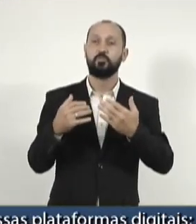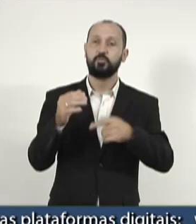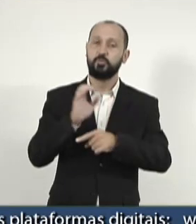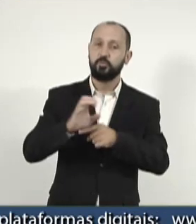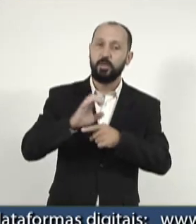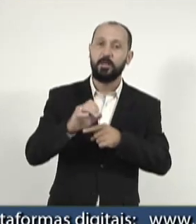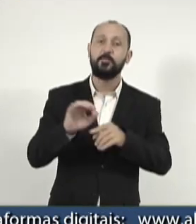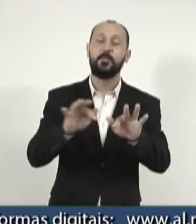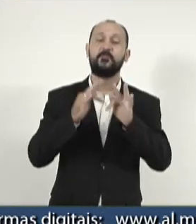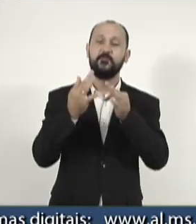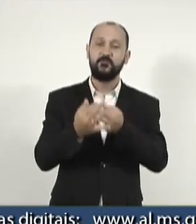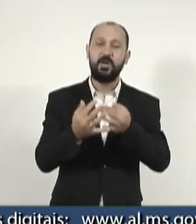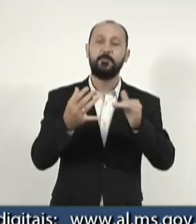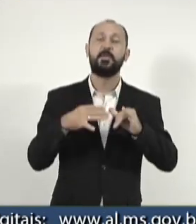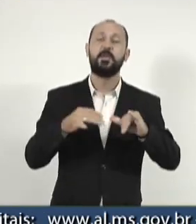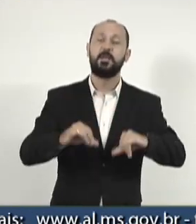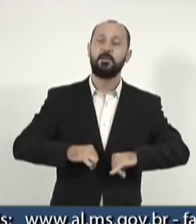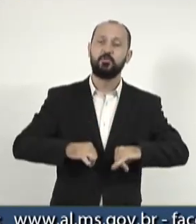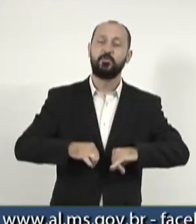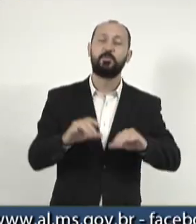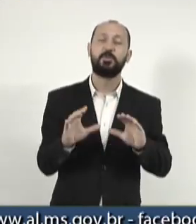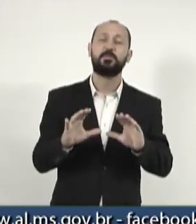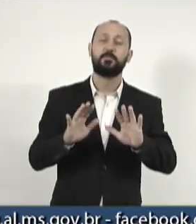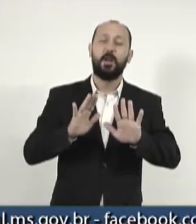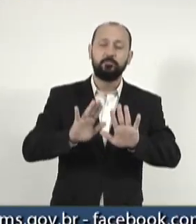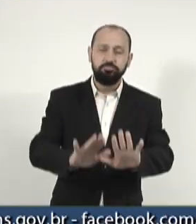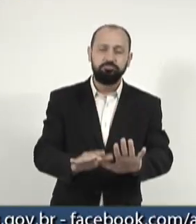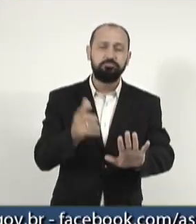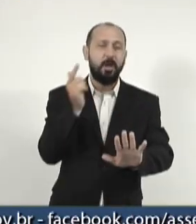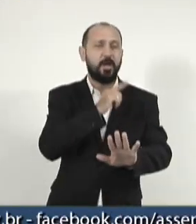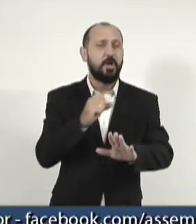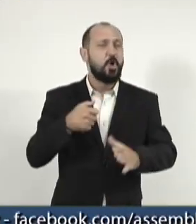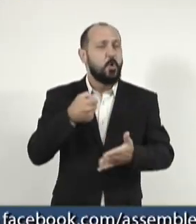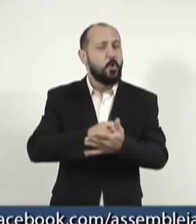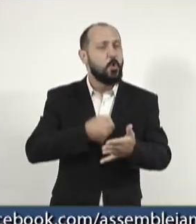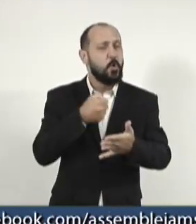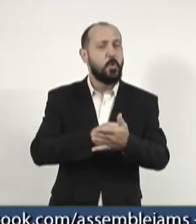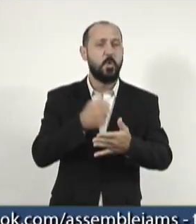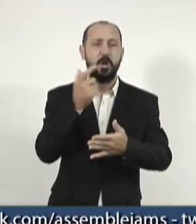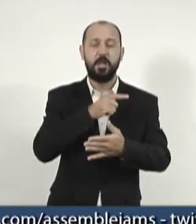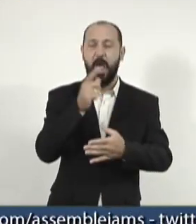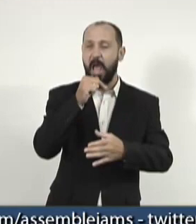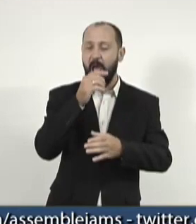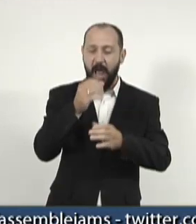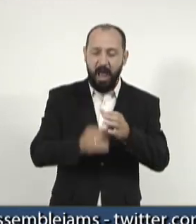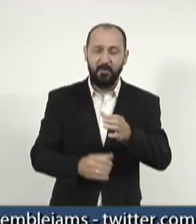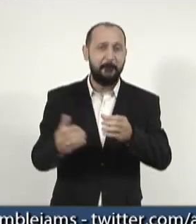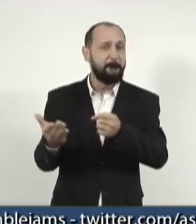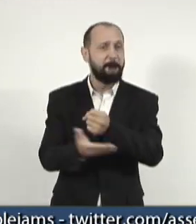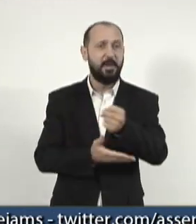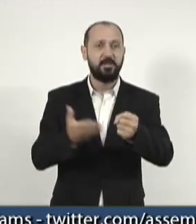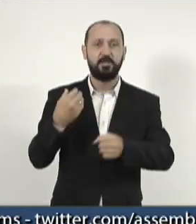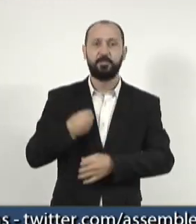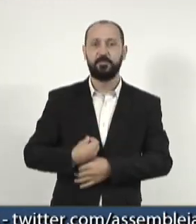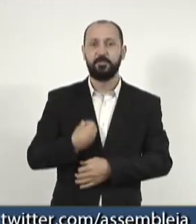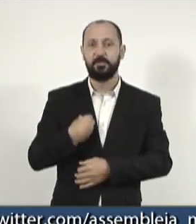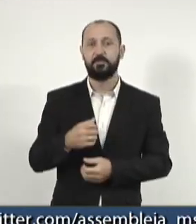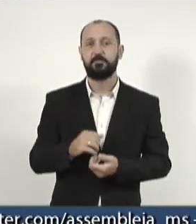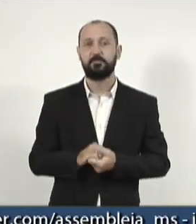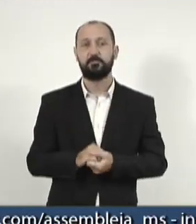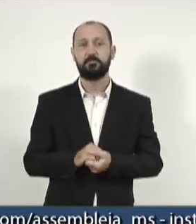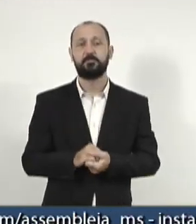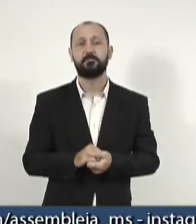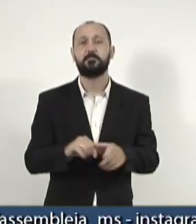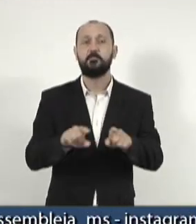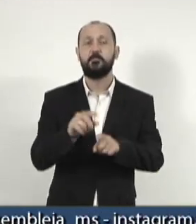o sofrimento das famílias residentes no local, garantindo o acesso ao líquido essencial para a vida.